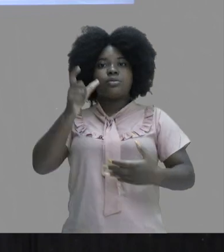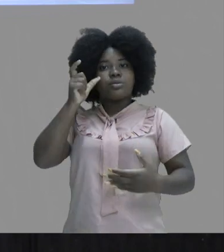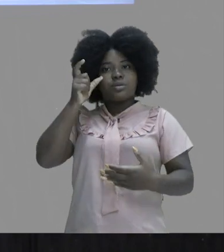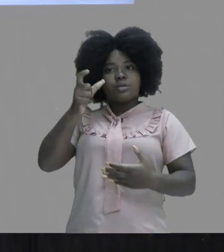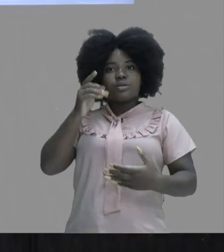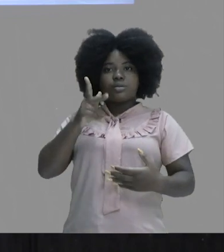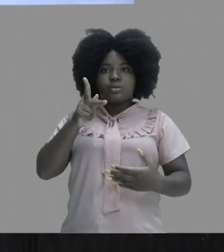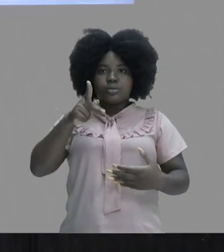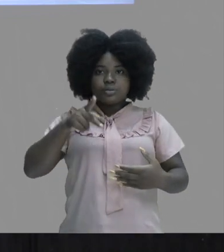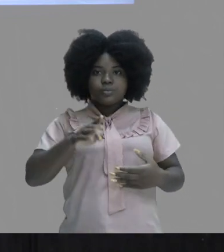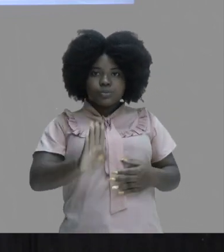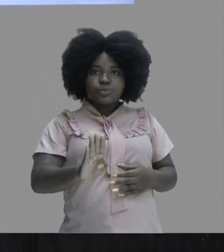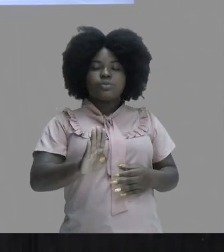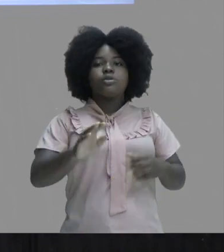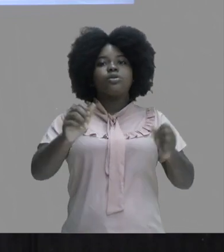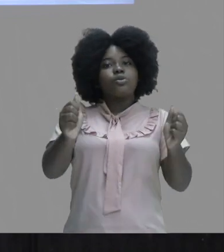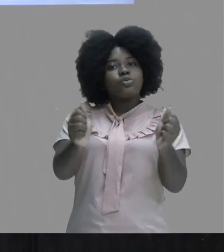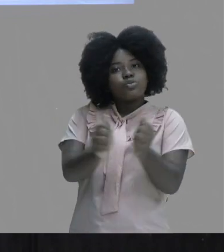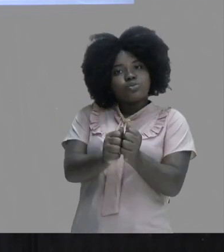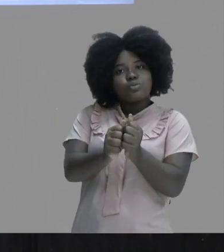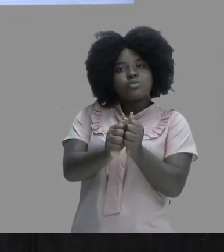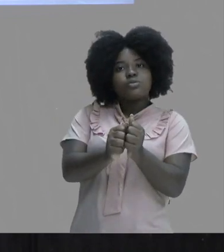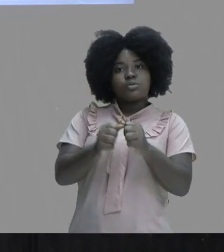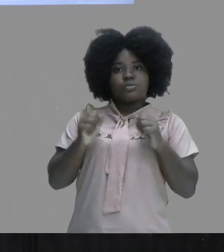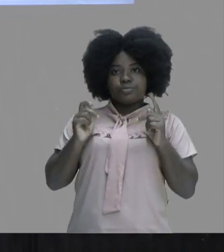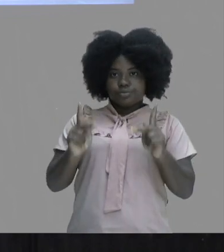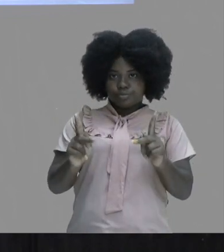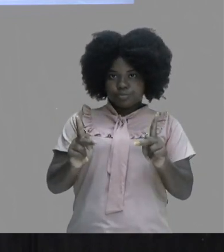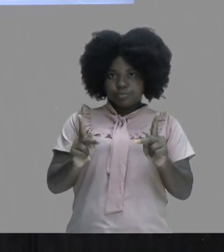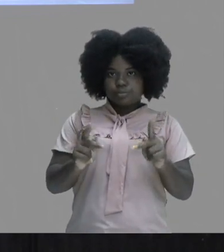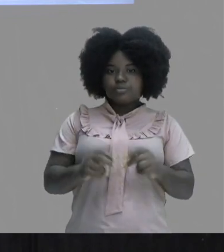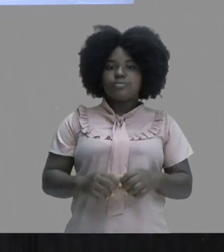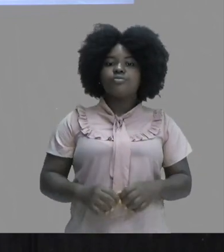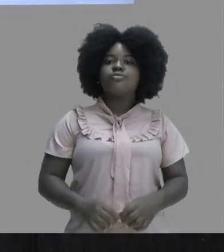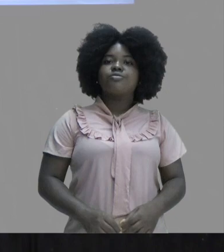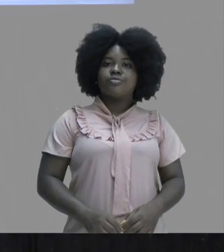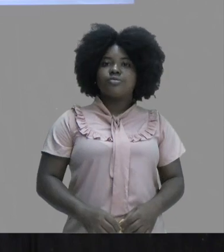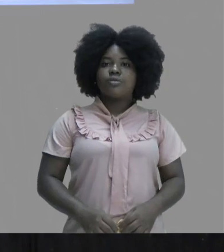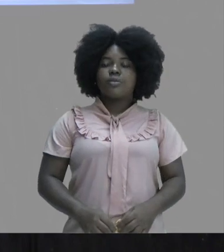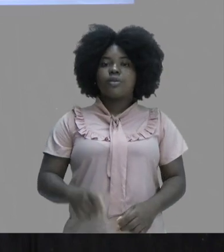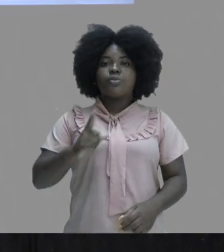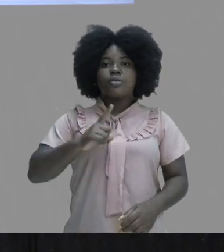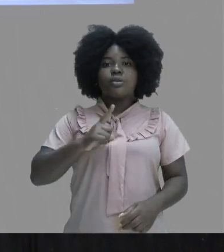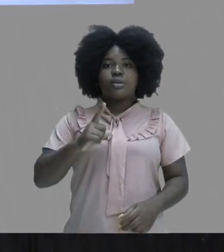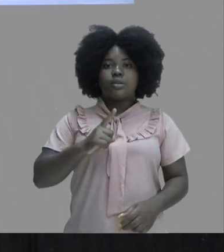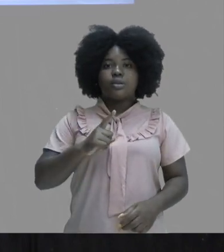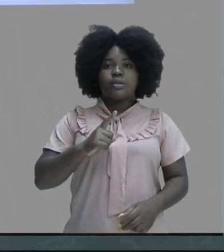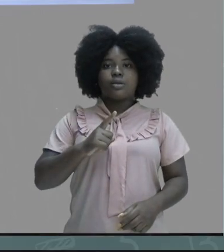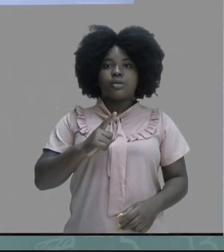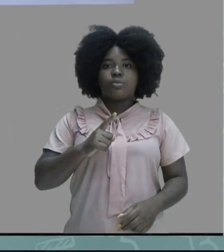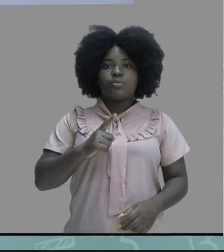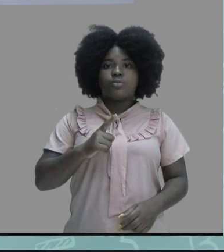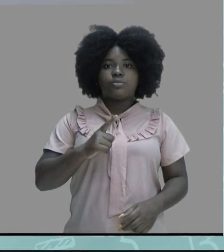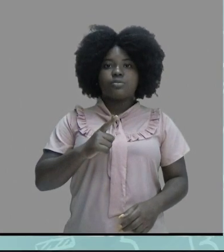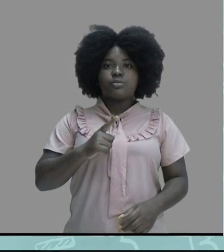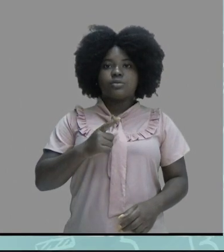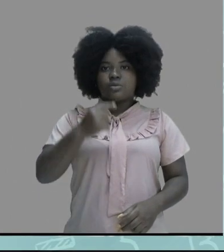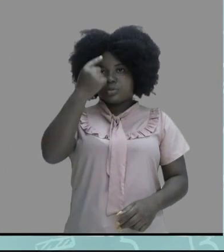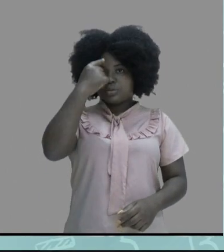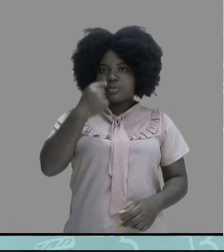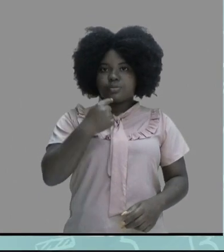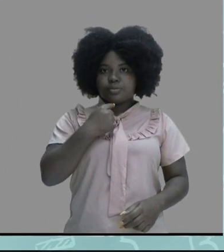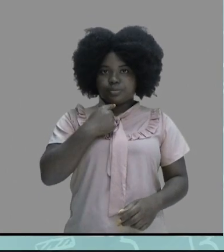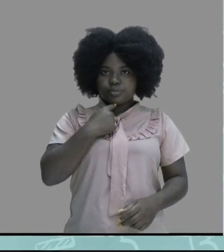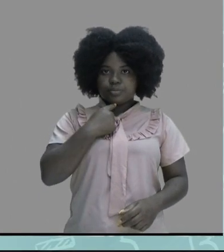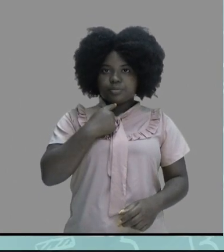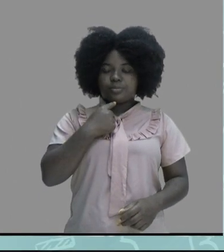pelos interesses coletivos. Fechado? Vamos então aqui agora olhar um gráfico. Nesse gráfico a gente tem a